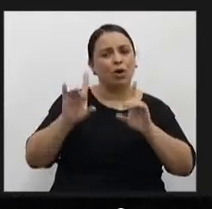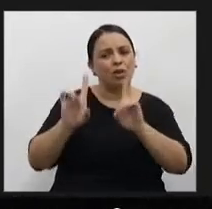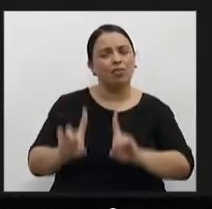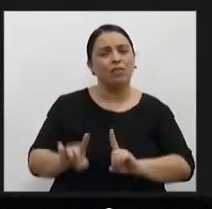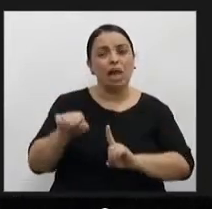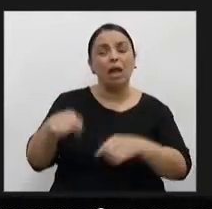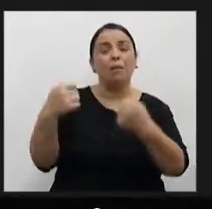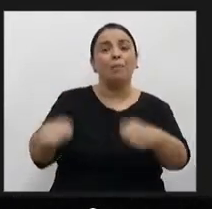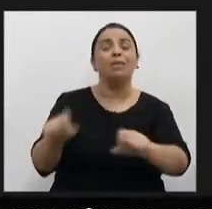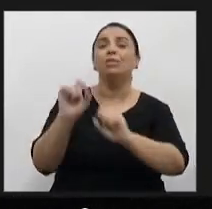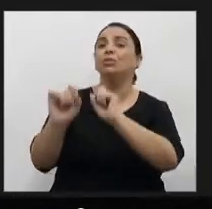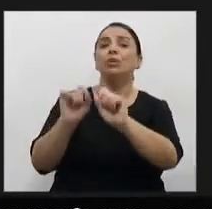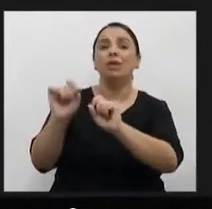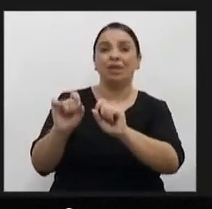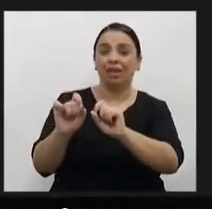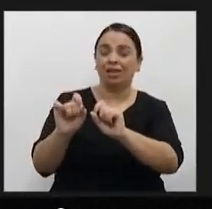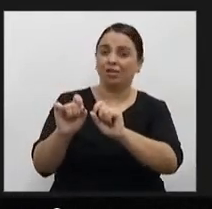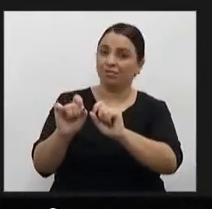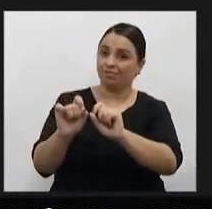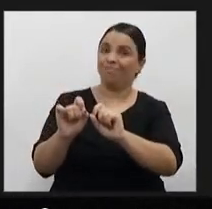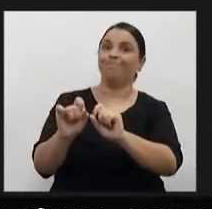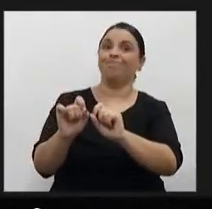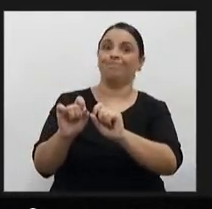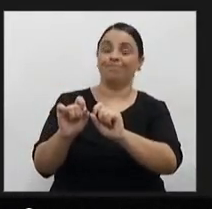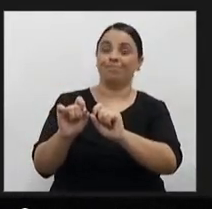aí a gente chega a esse ponto de estar